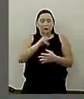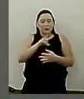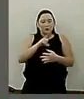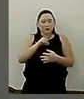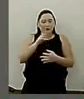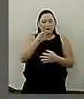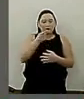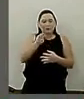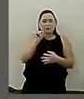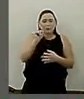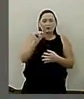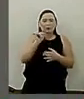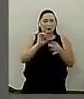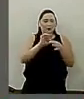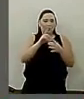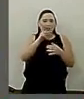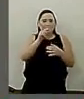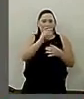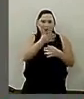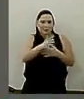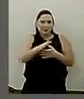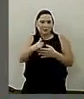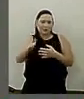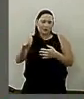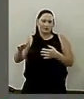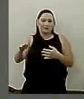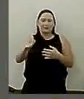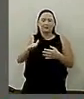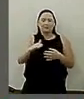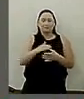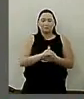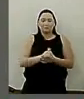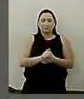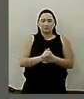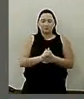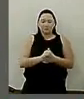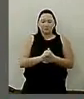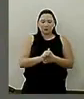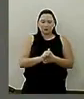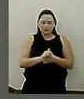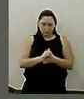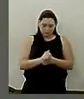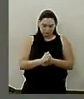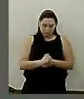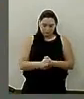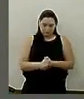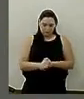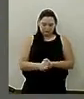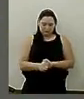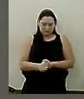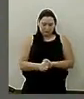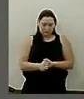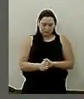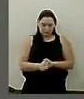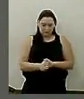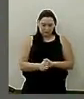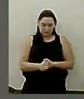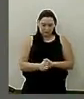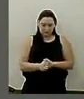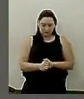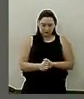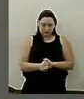torrentes. Mas no Mar da Galileia não precisava de torrente, a água estava ali o tempo todo. Ali bem próximo tinha um